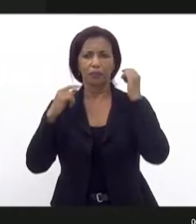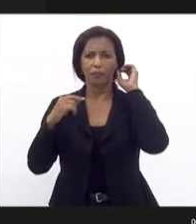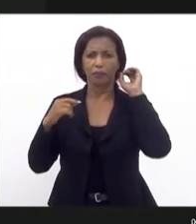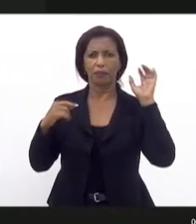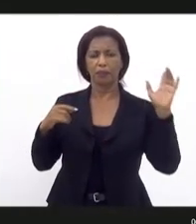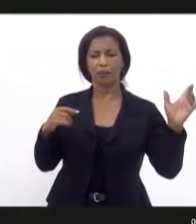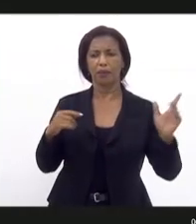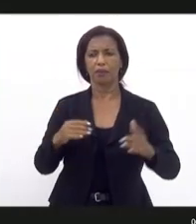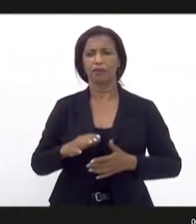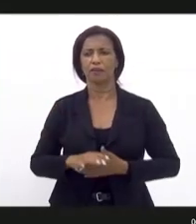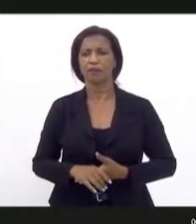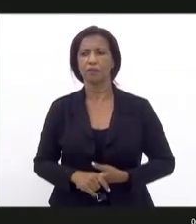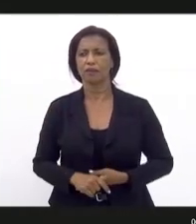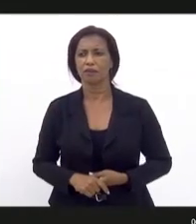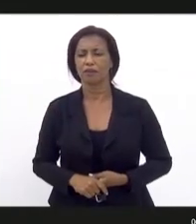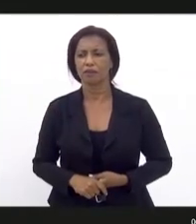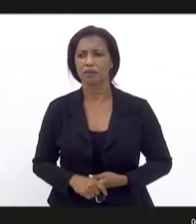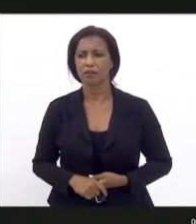outro.